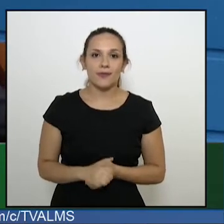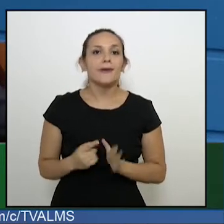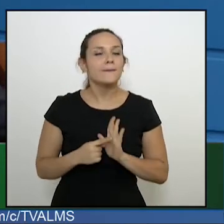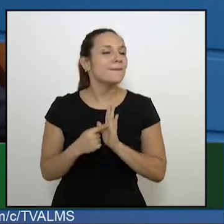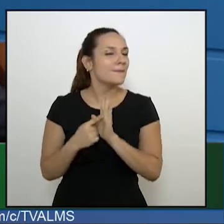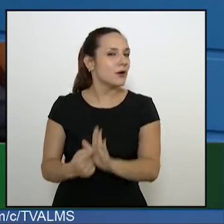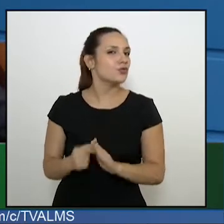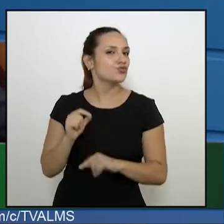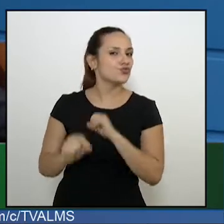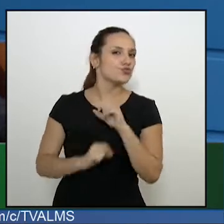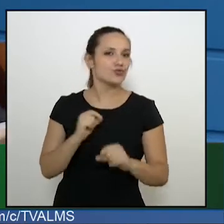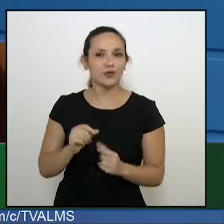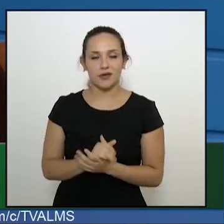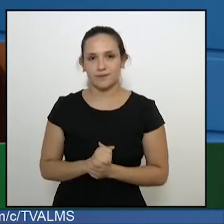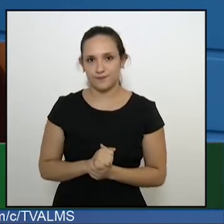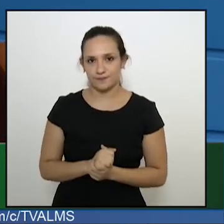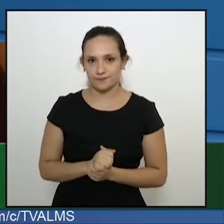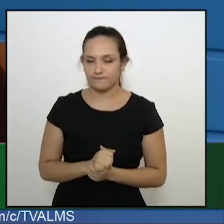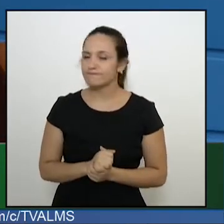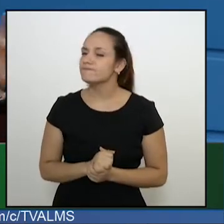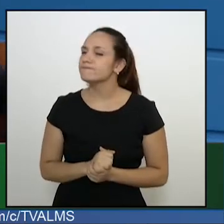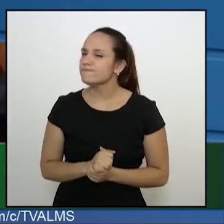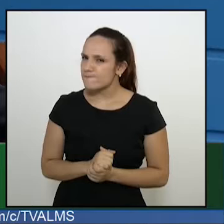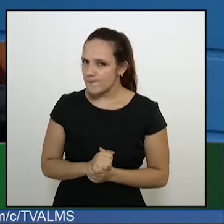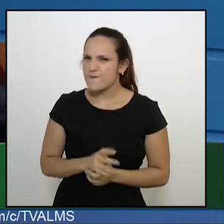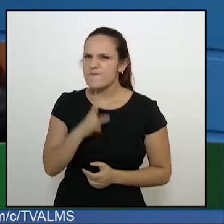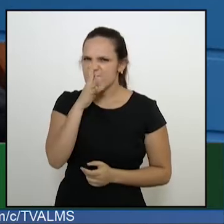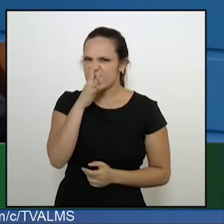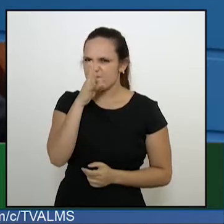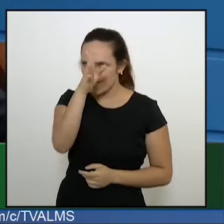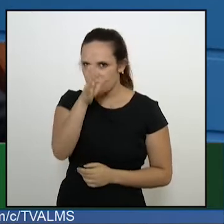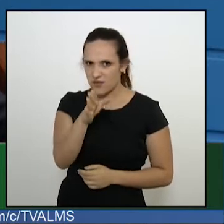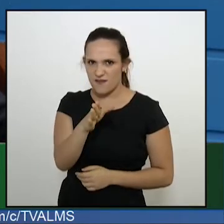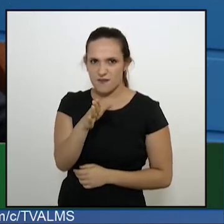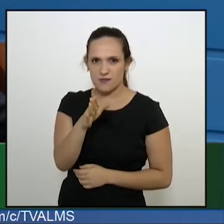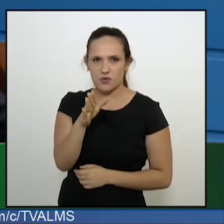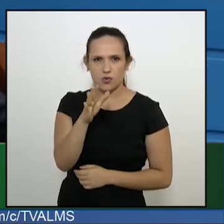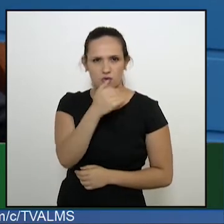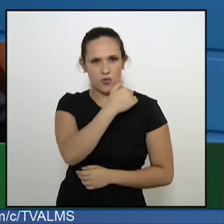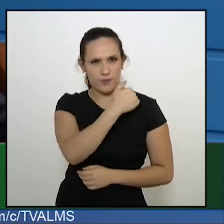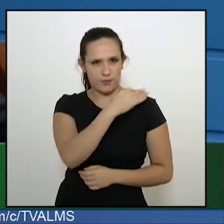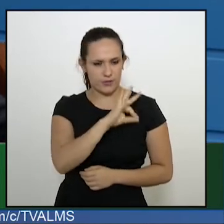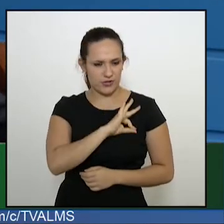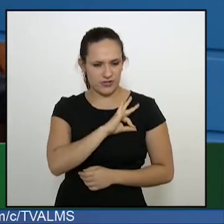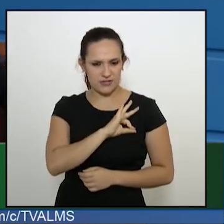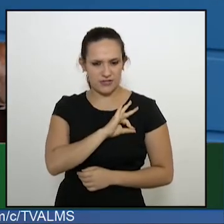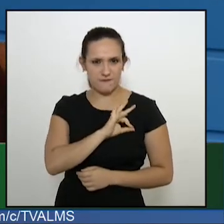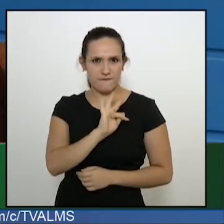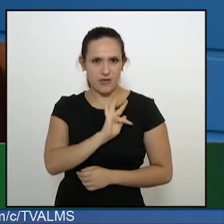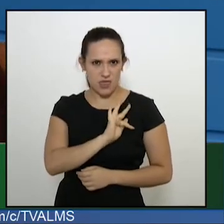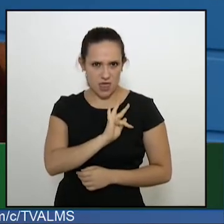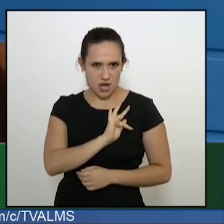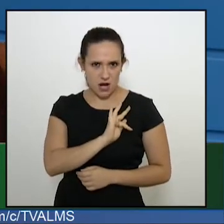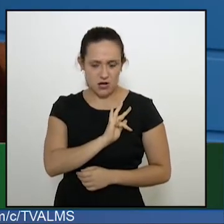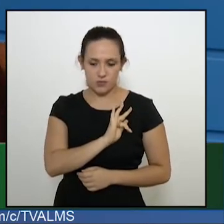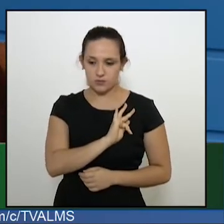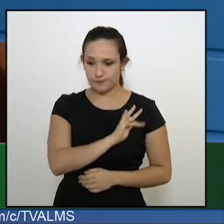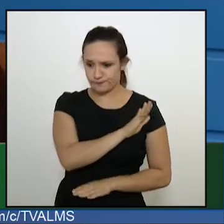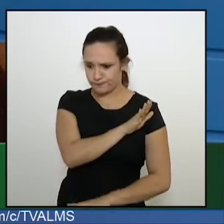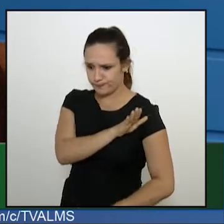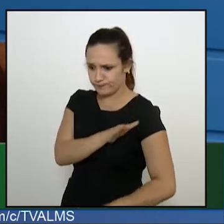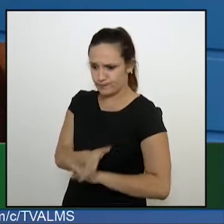demonstrando que aquela intervenção federal na segurança pública do Rio de Janeiro é